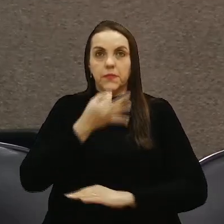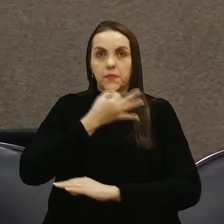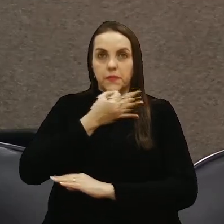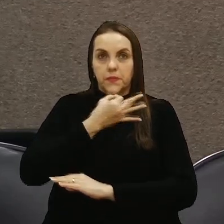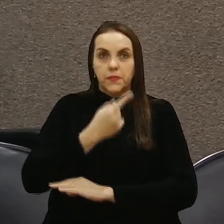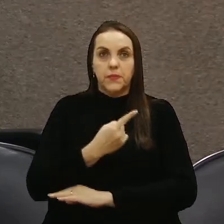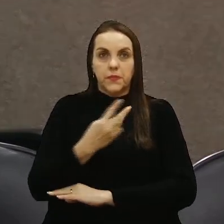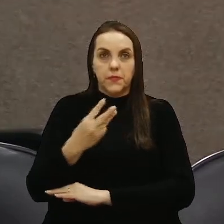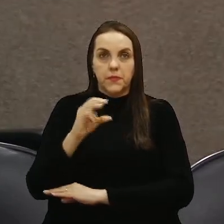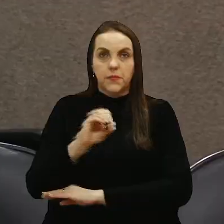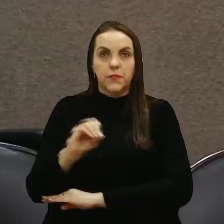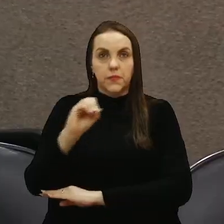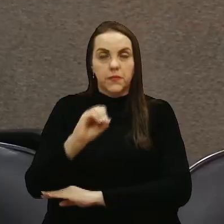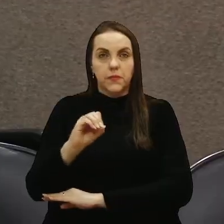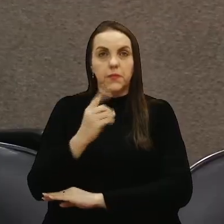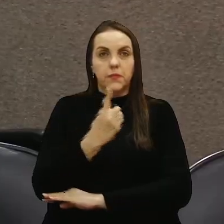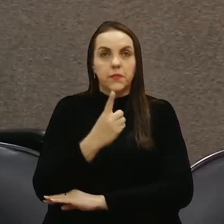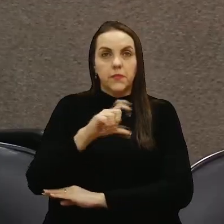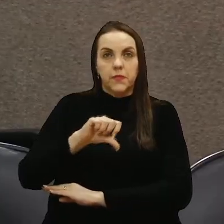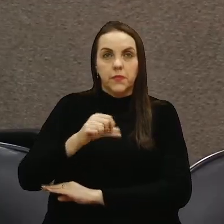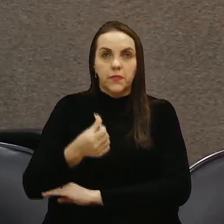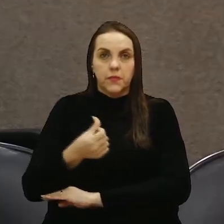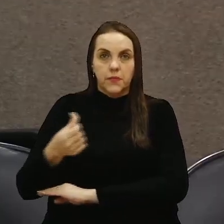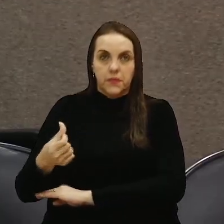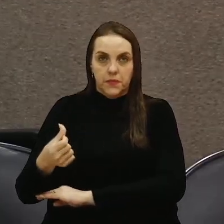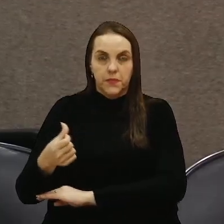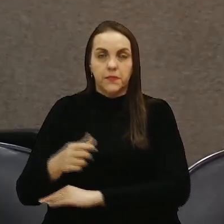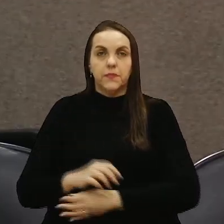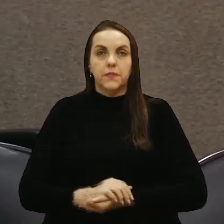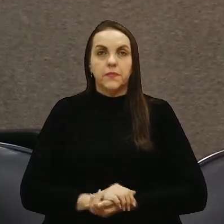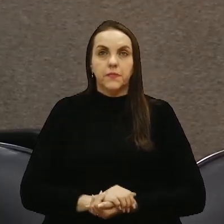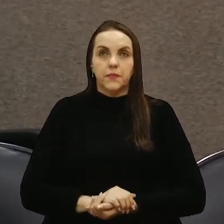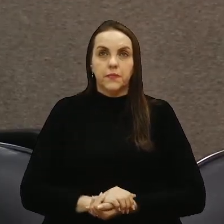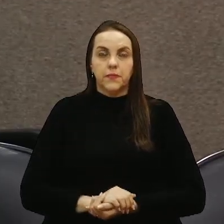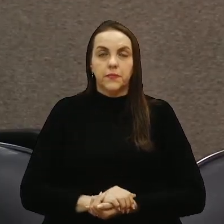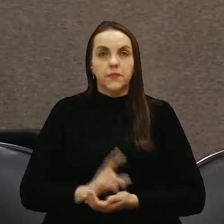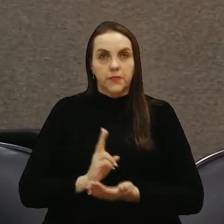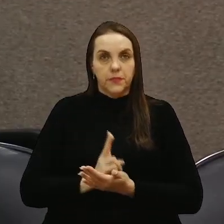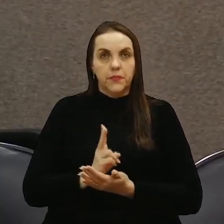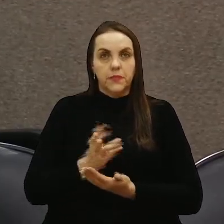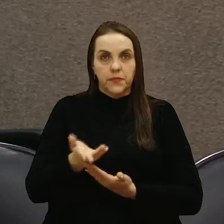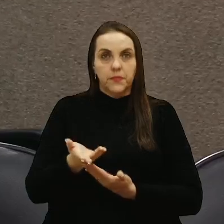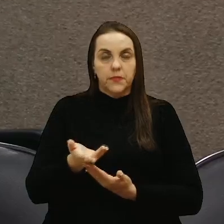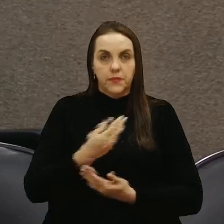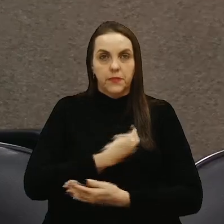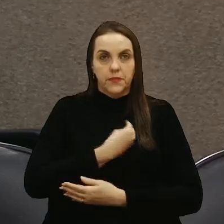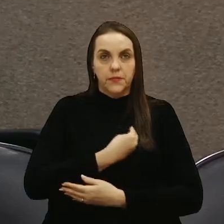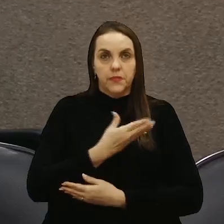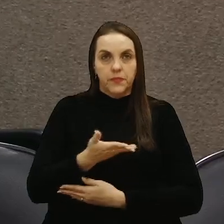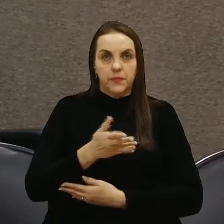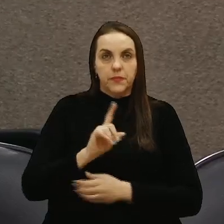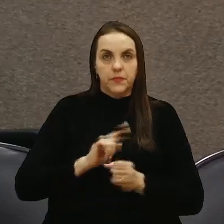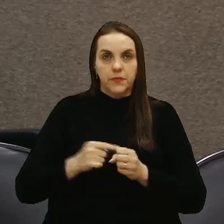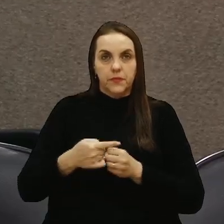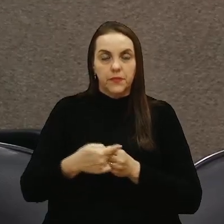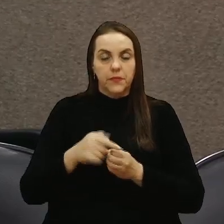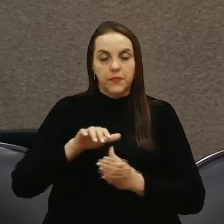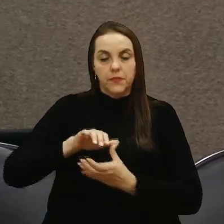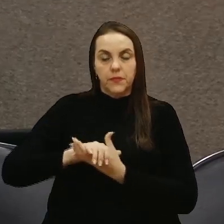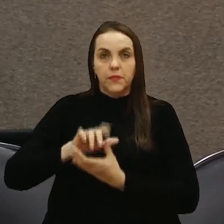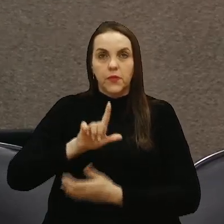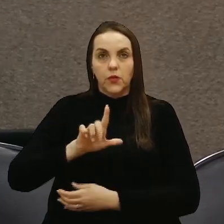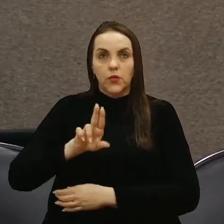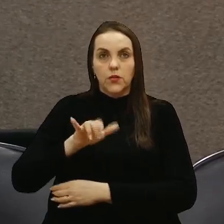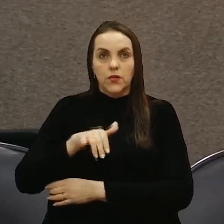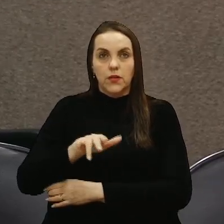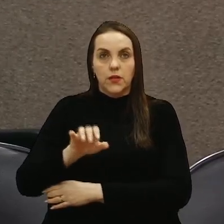de outubro de 1966, permanecendo sempre nesta cidade. Casou com Luciana